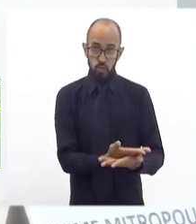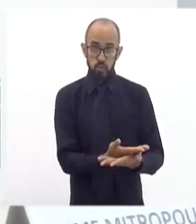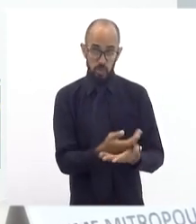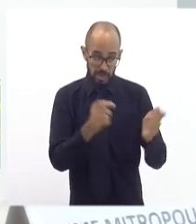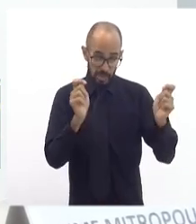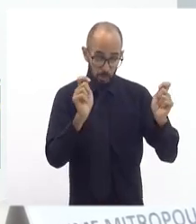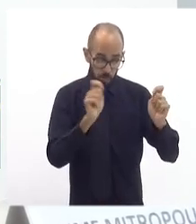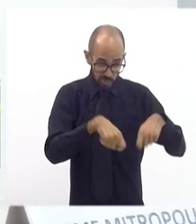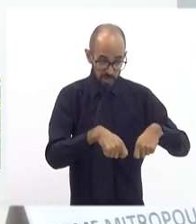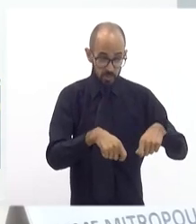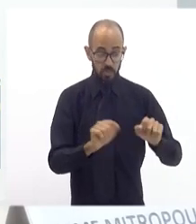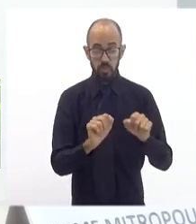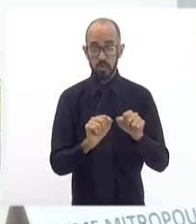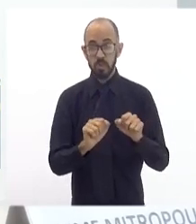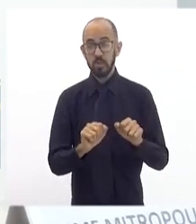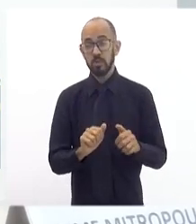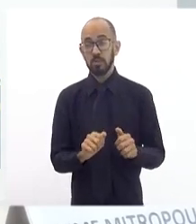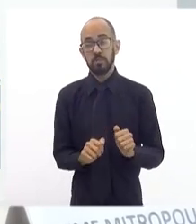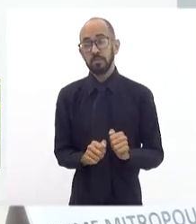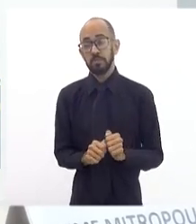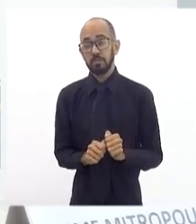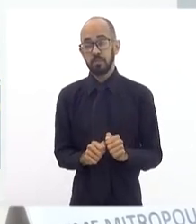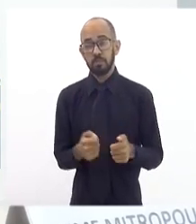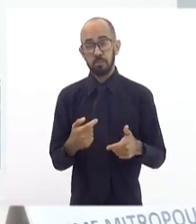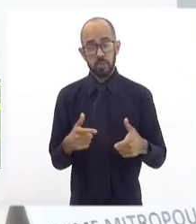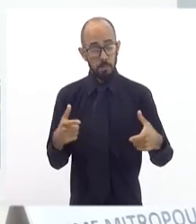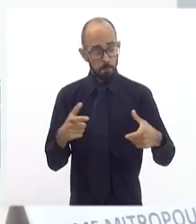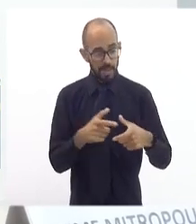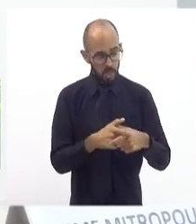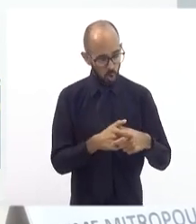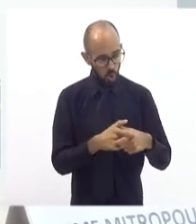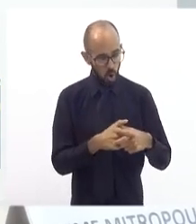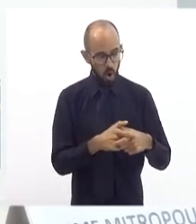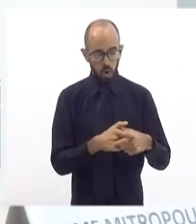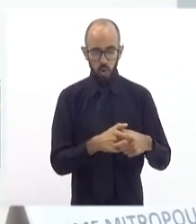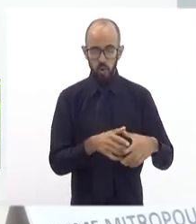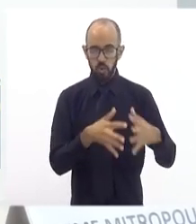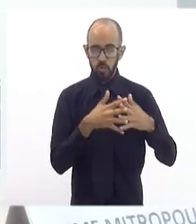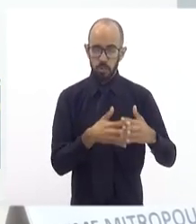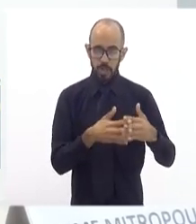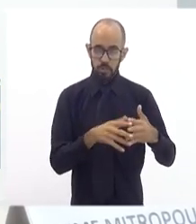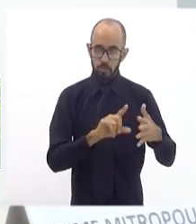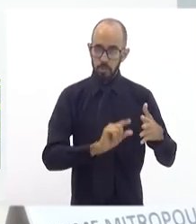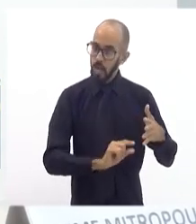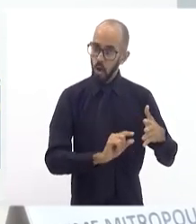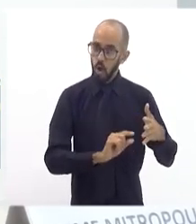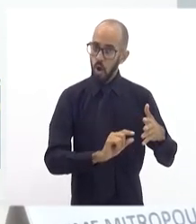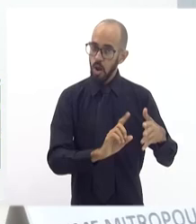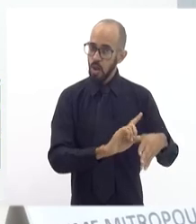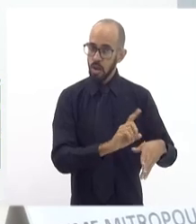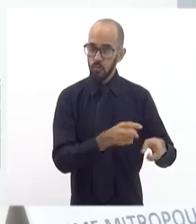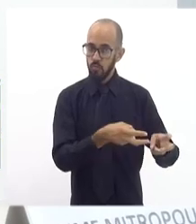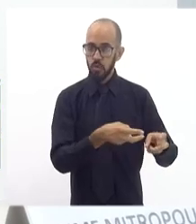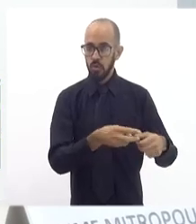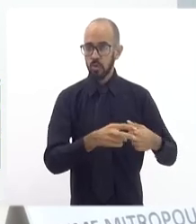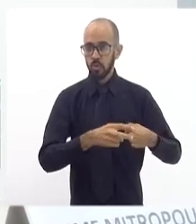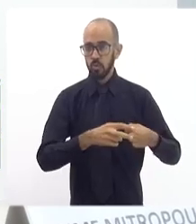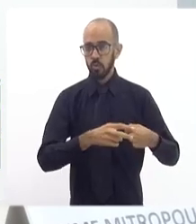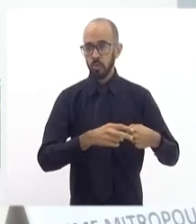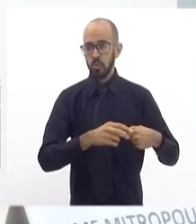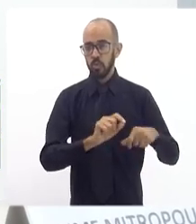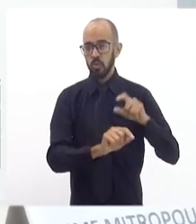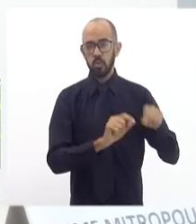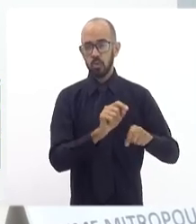possíveis por serem menores vocês - complete eles não foram levados a efeito